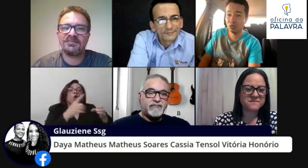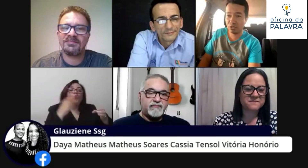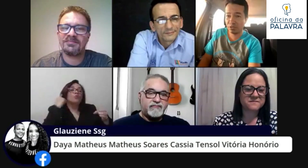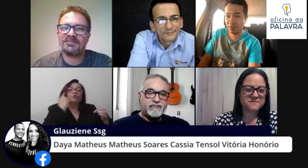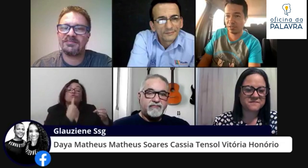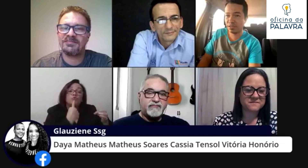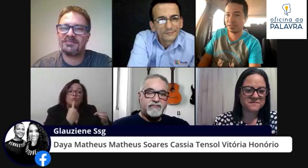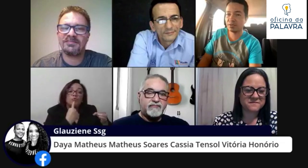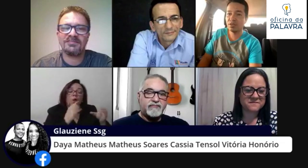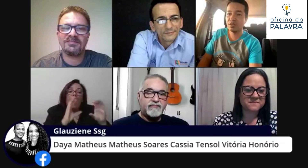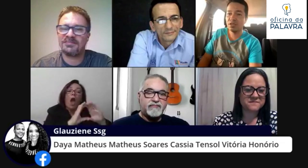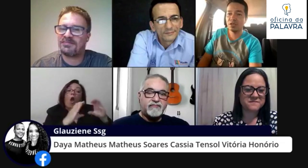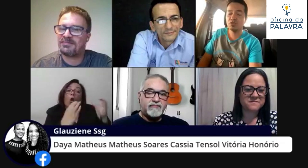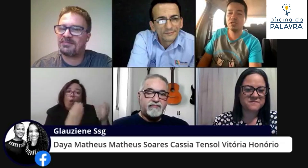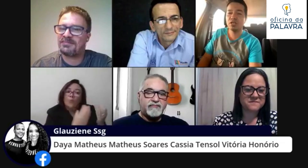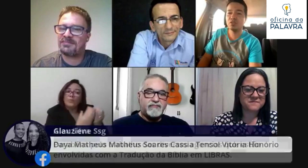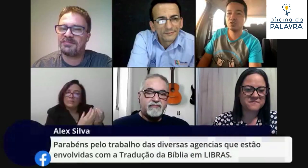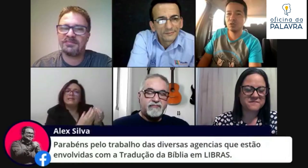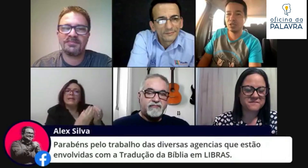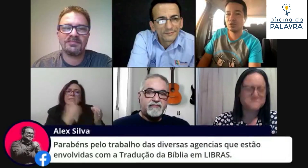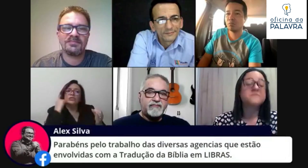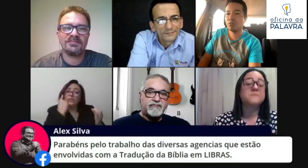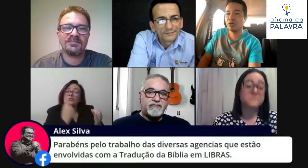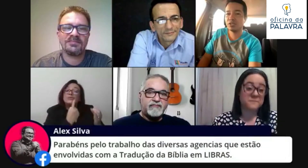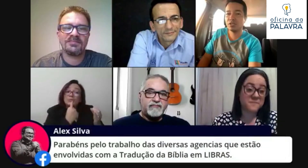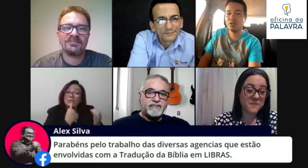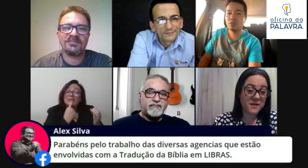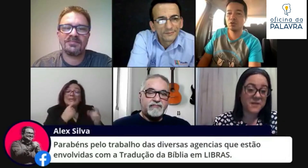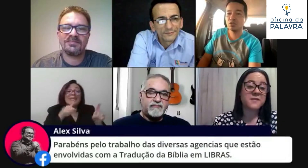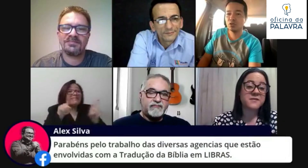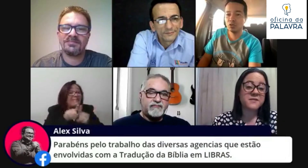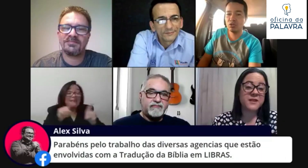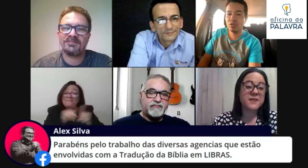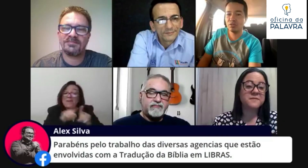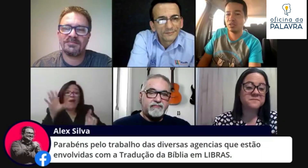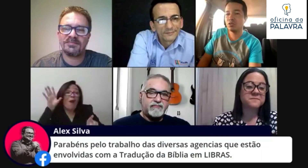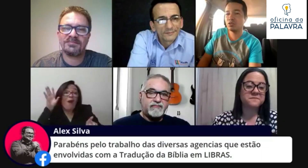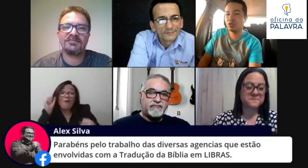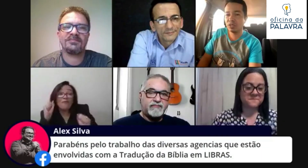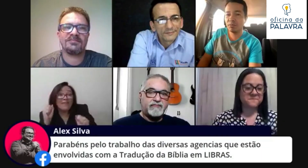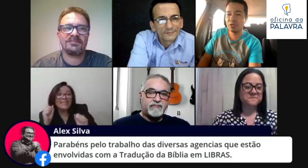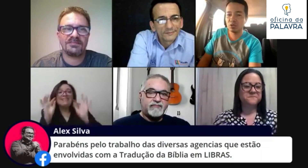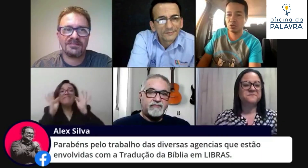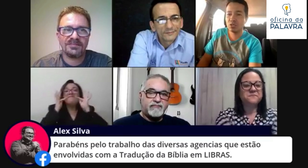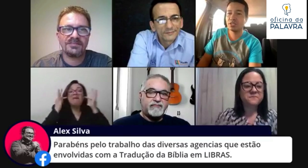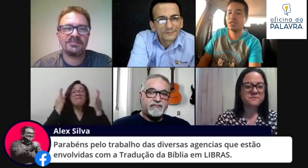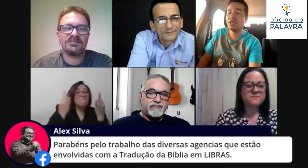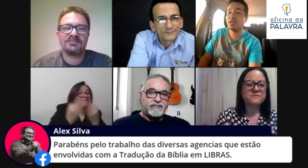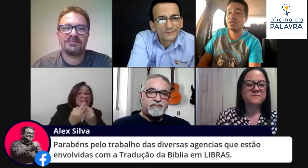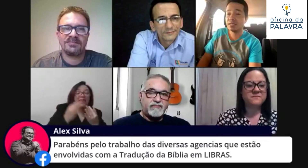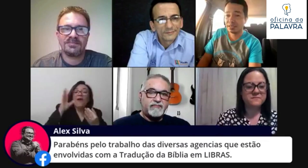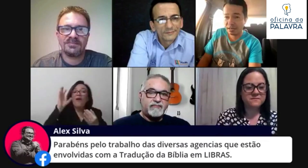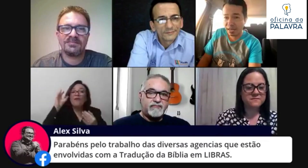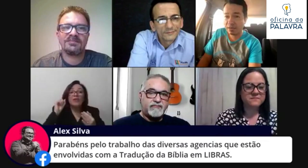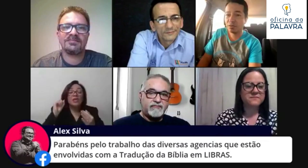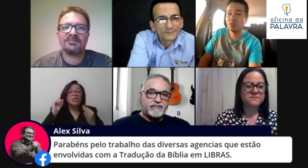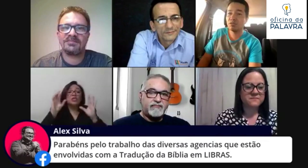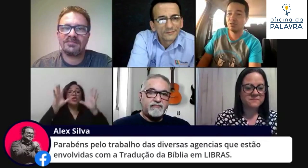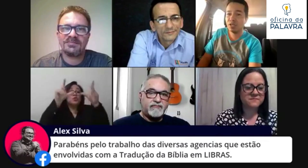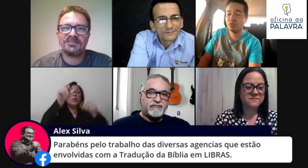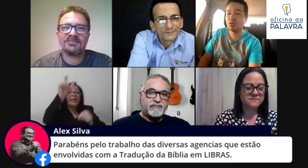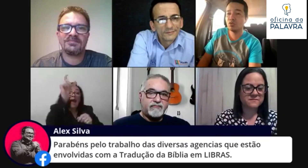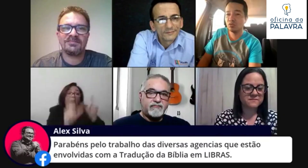até um erro a gente falar isso. A comunidade surda, ela é composta por todo indivíduo, toda pessoa que